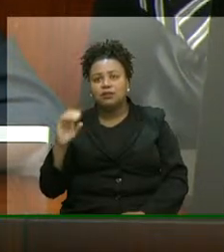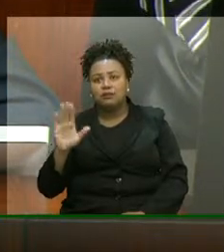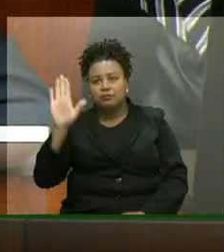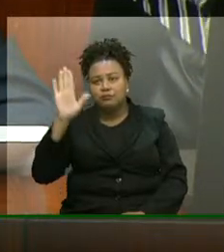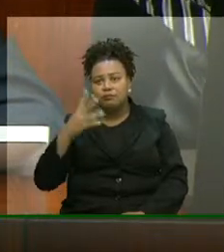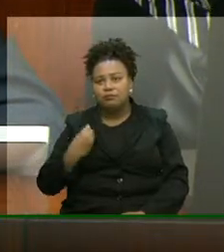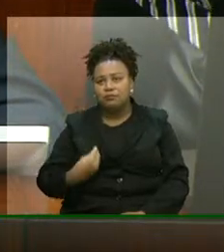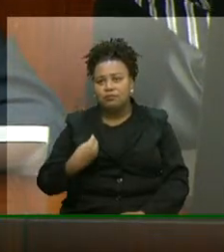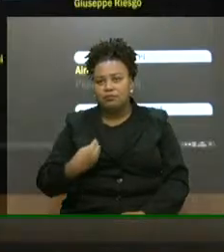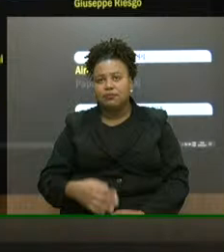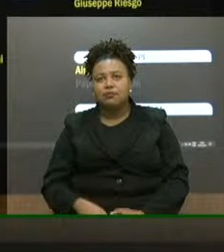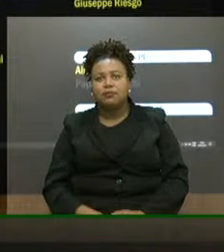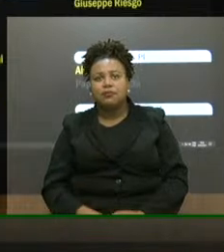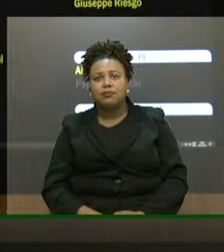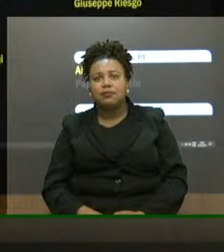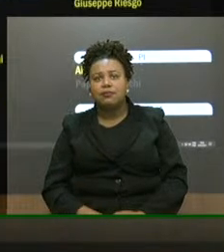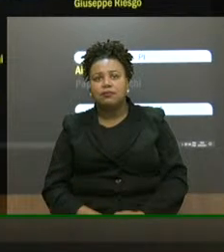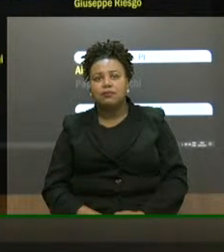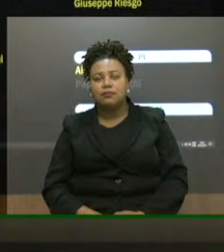Presente, presidente.